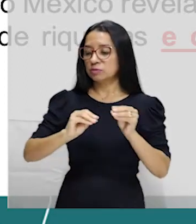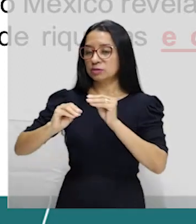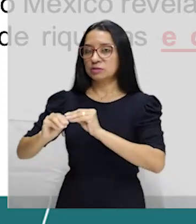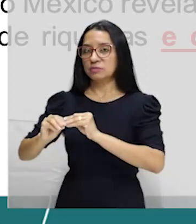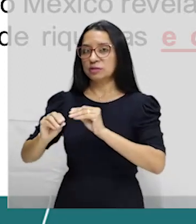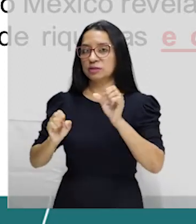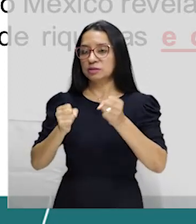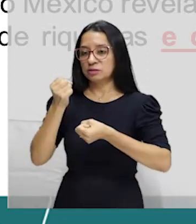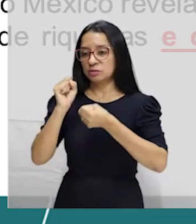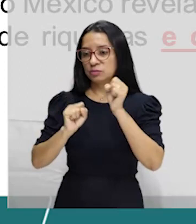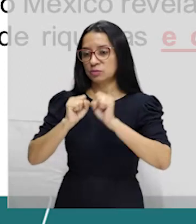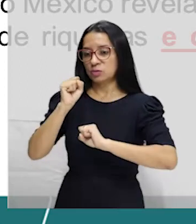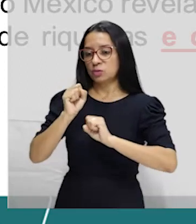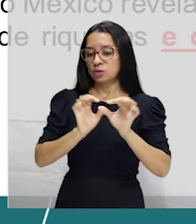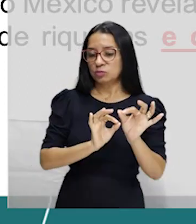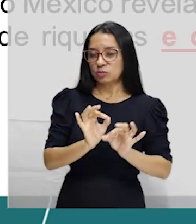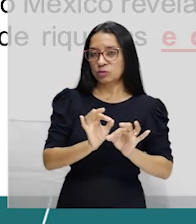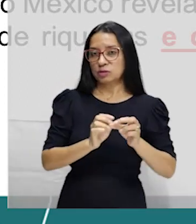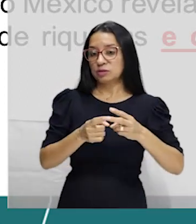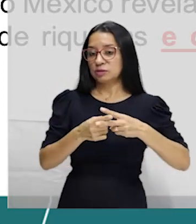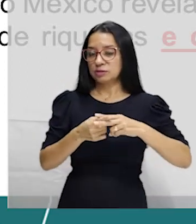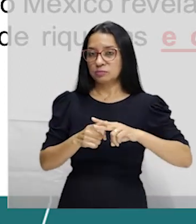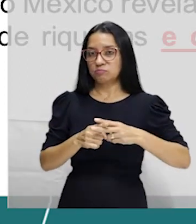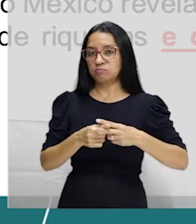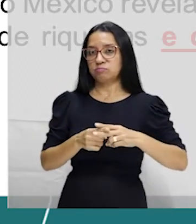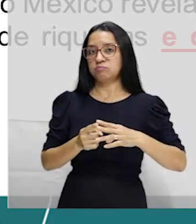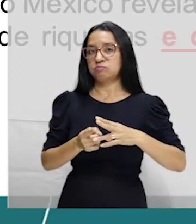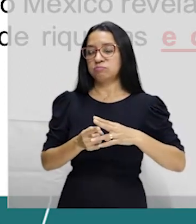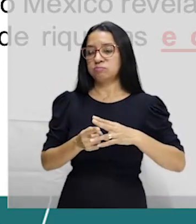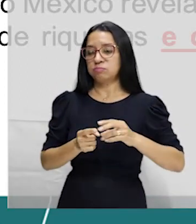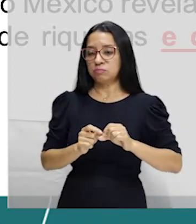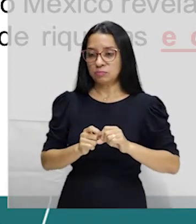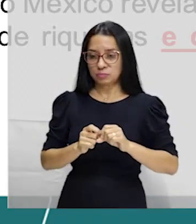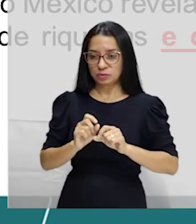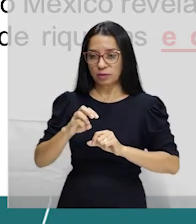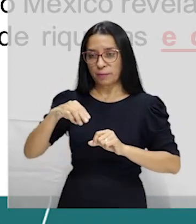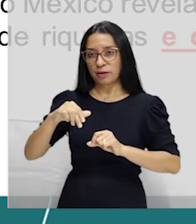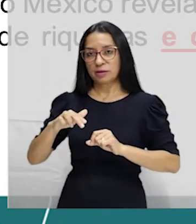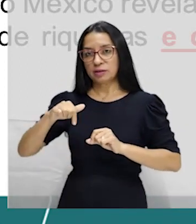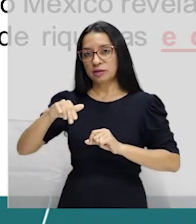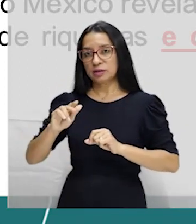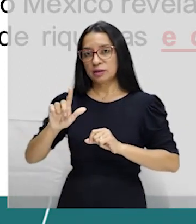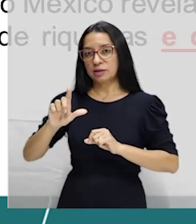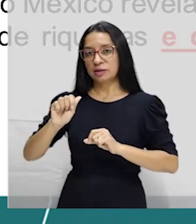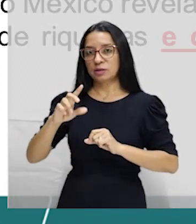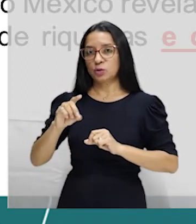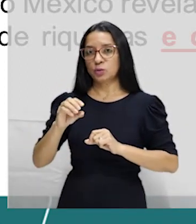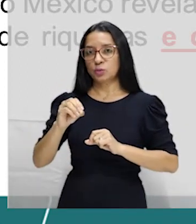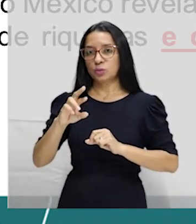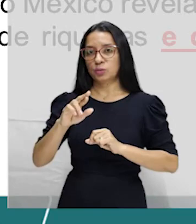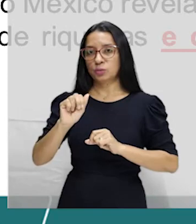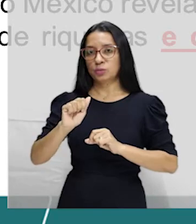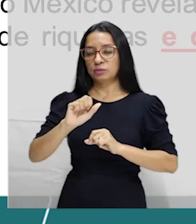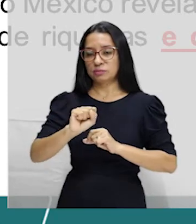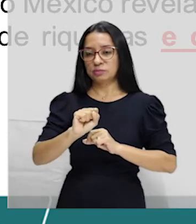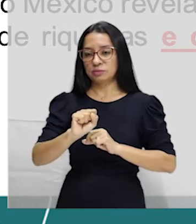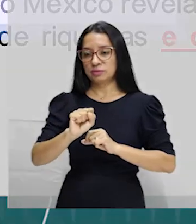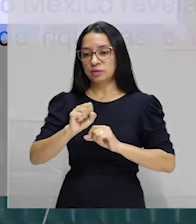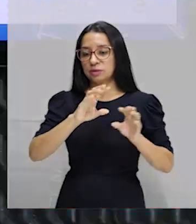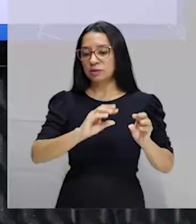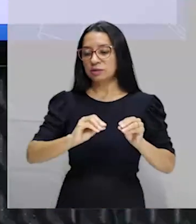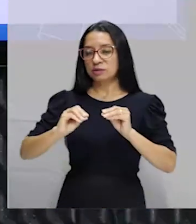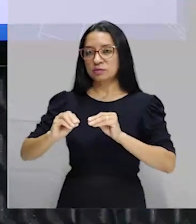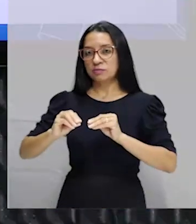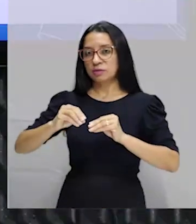de montagem dos Estados Unidos para o México, que é chamado de indústrias maquiladoras, tá certo? Então, os Estados Unidos transferem essas indústrias para o